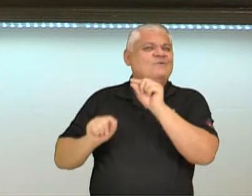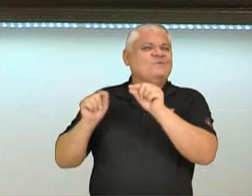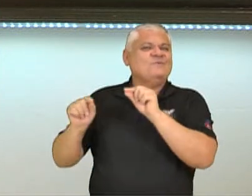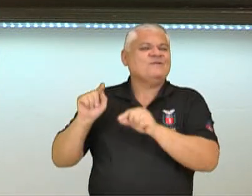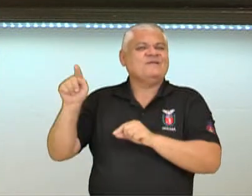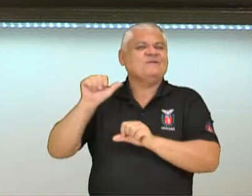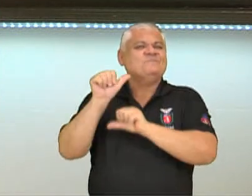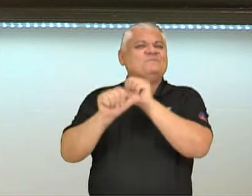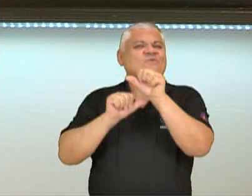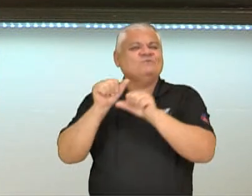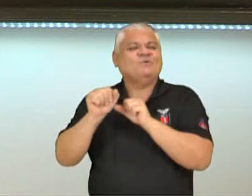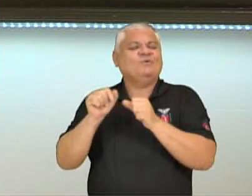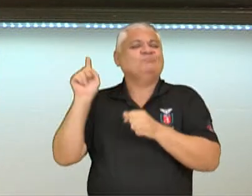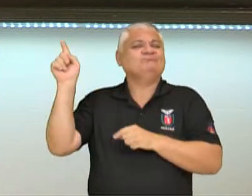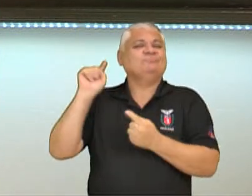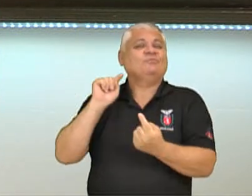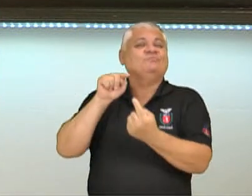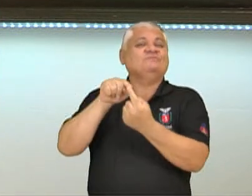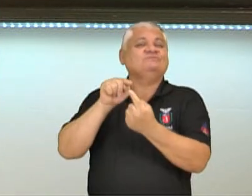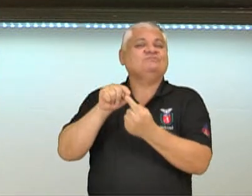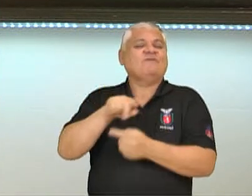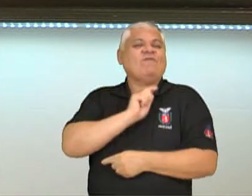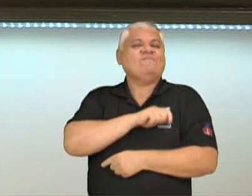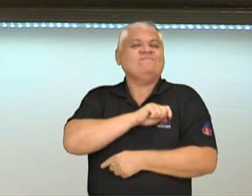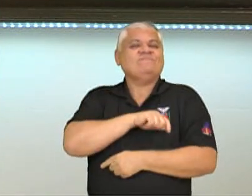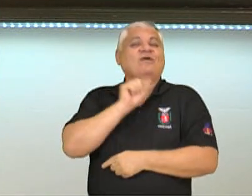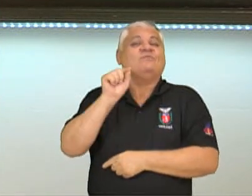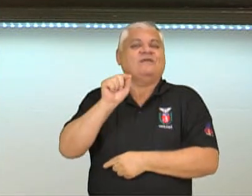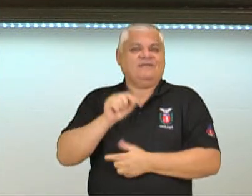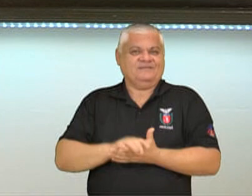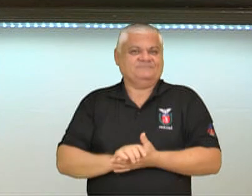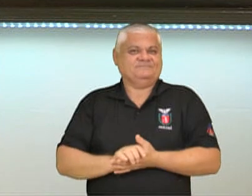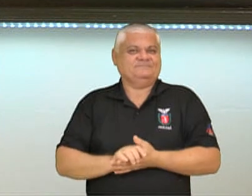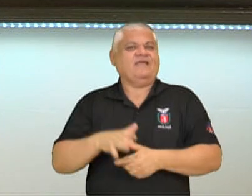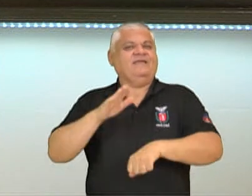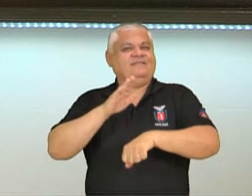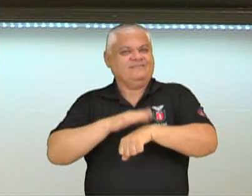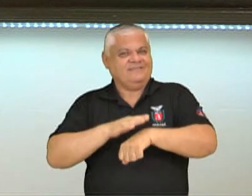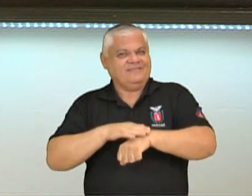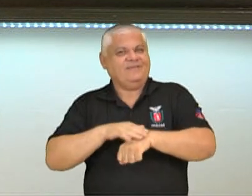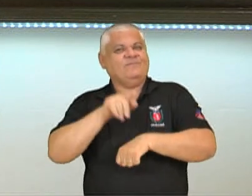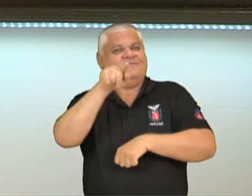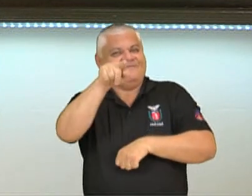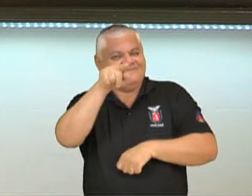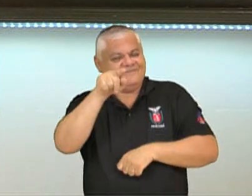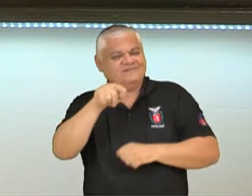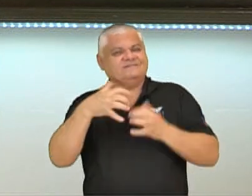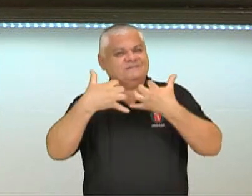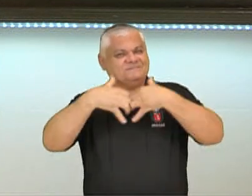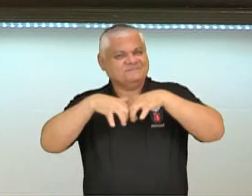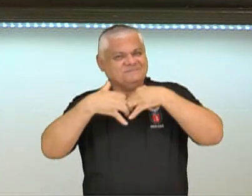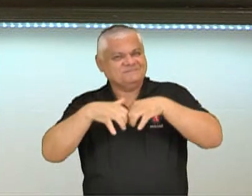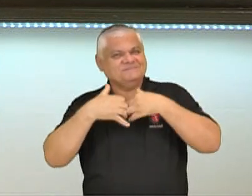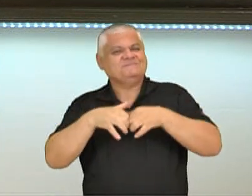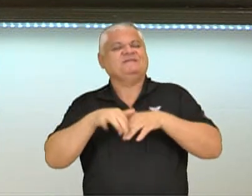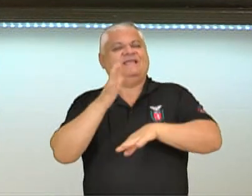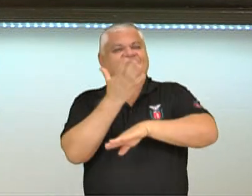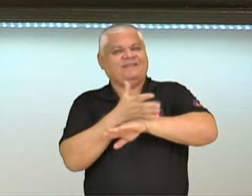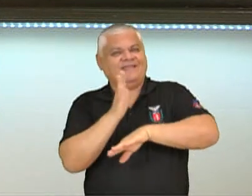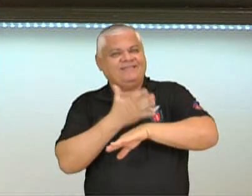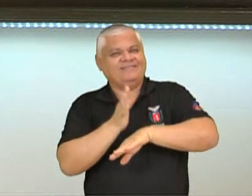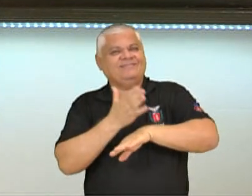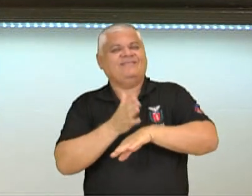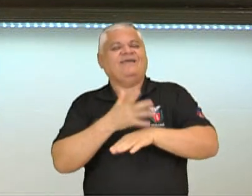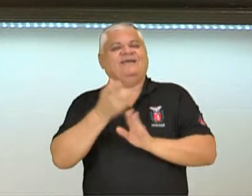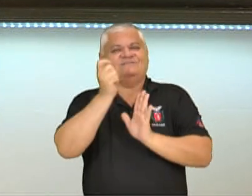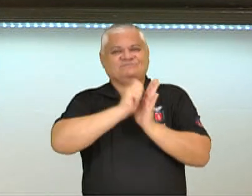foi a intencionalidade? O que a gente pode perceber dessa charge? Então, mais um momento aí para vocês treinarem a proficiência na